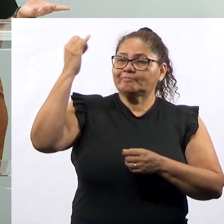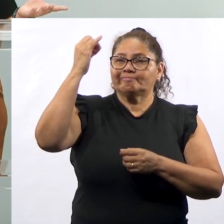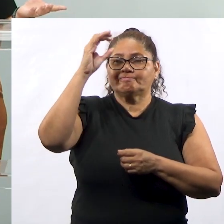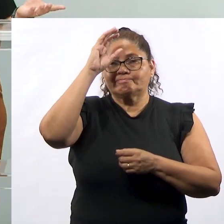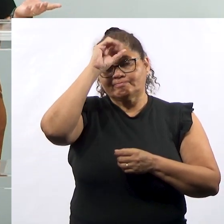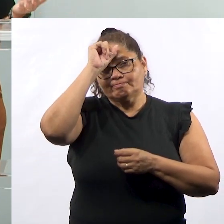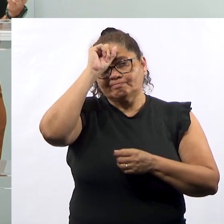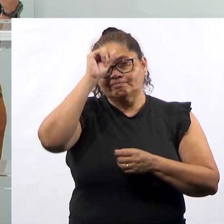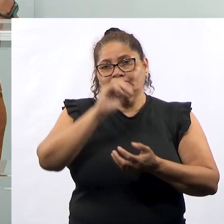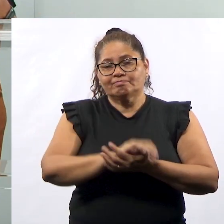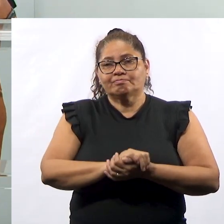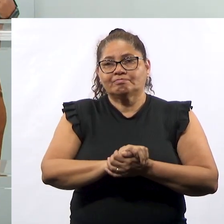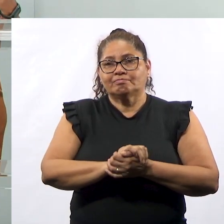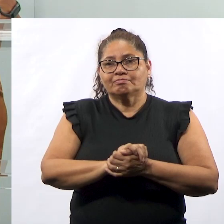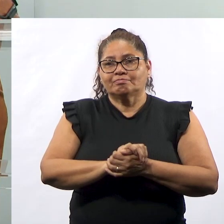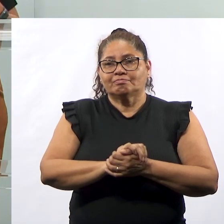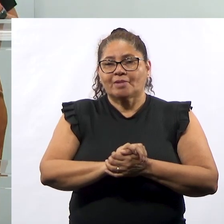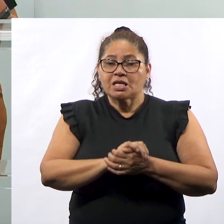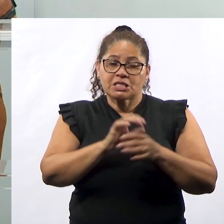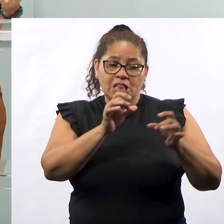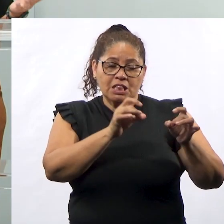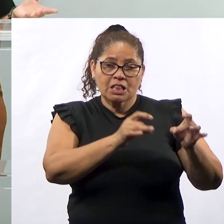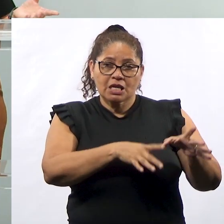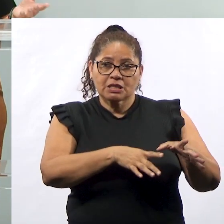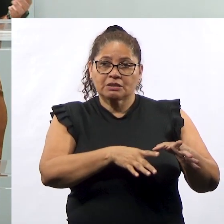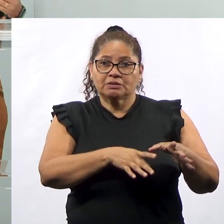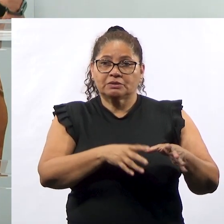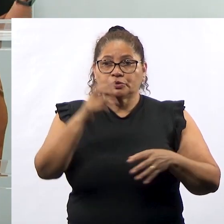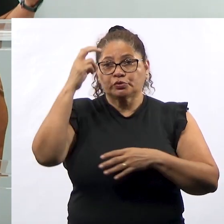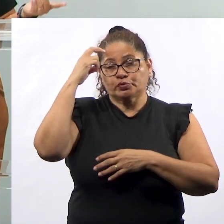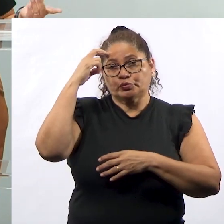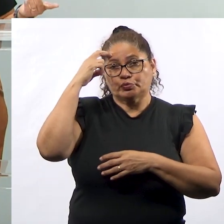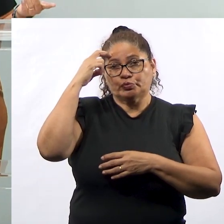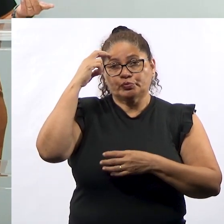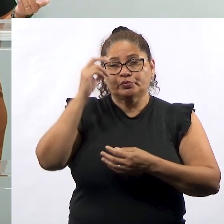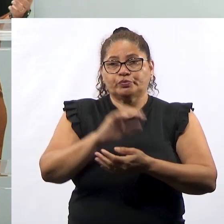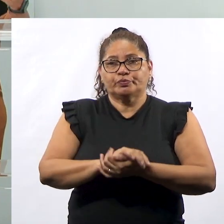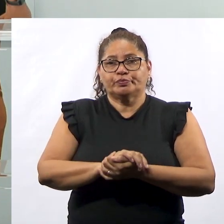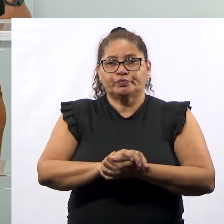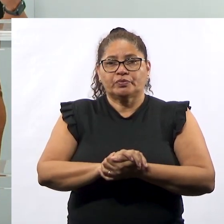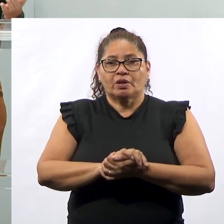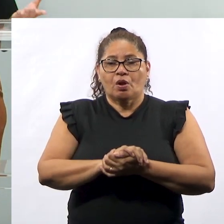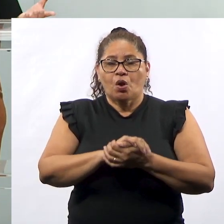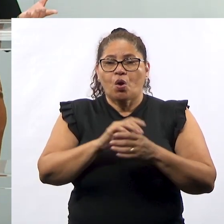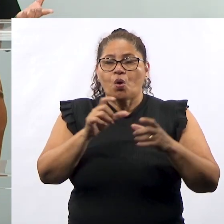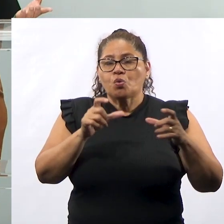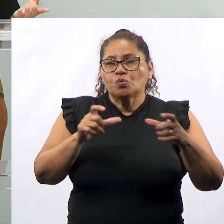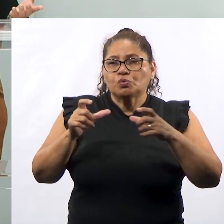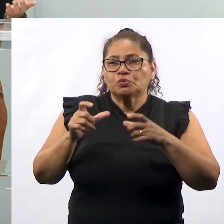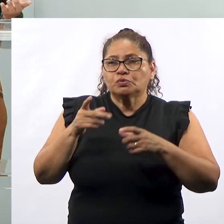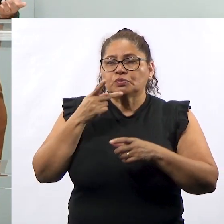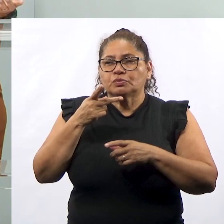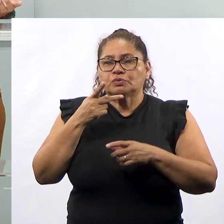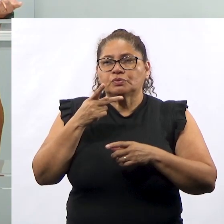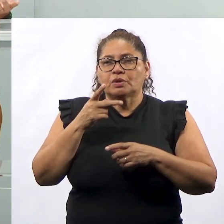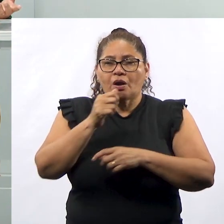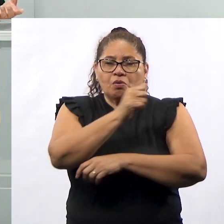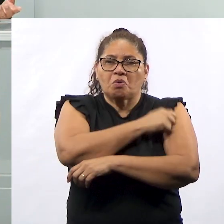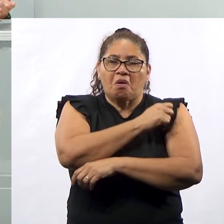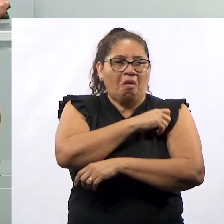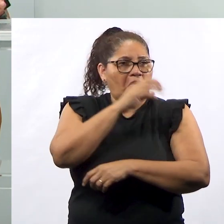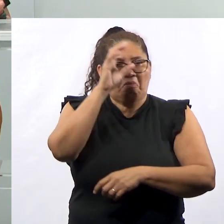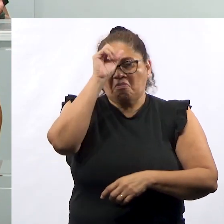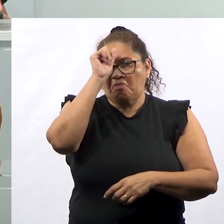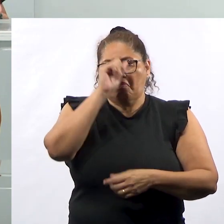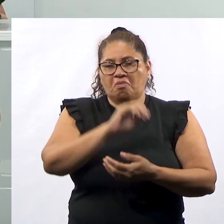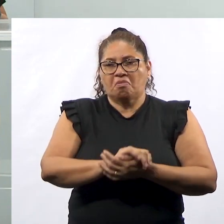aluno aprenda, não, mas sem renunciar à cultura erudita. Quando pensarmos o local, não dizer que o aluno não